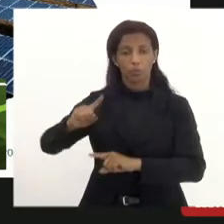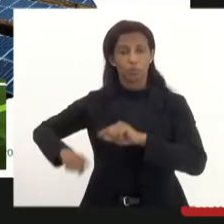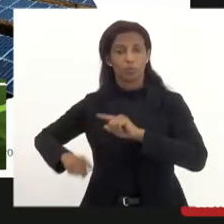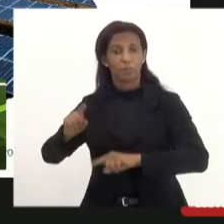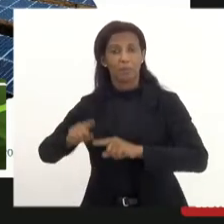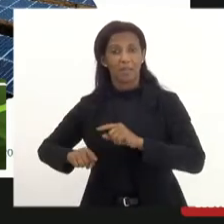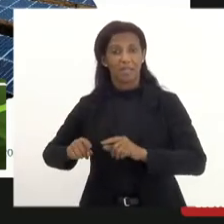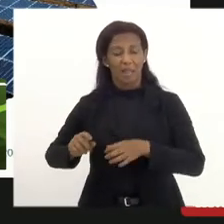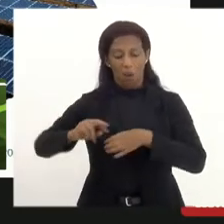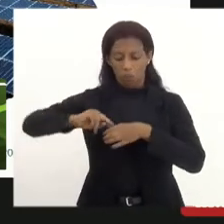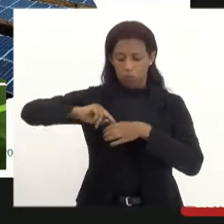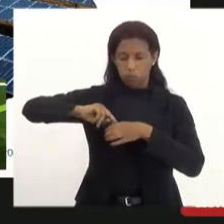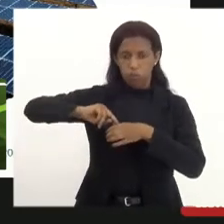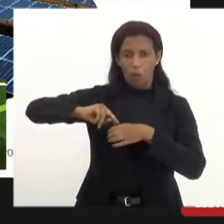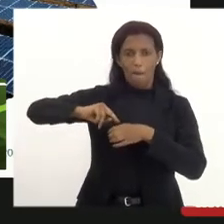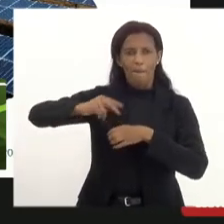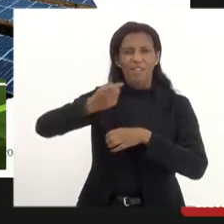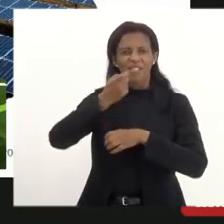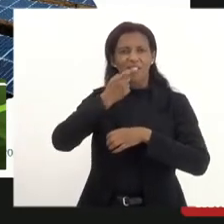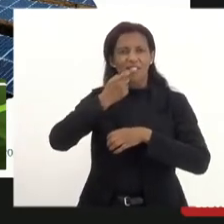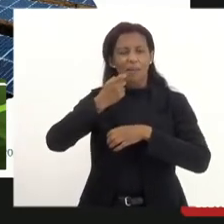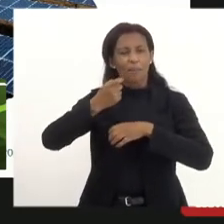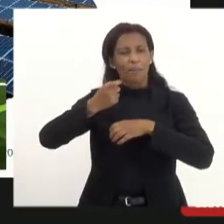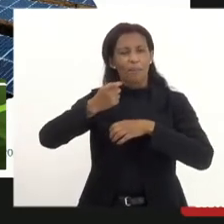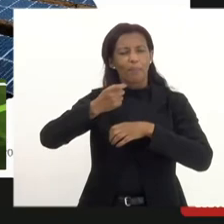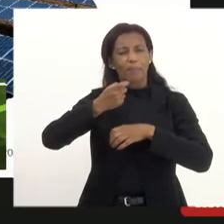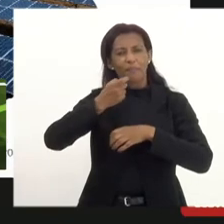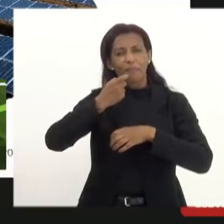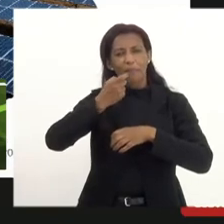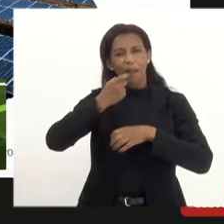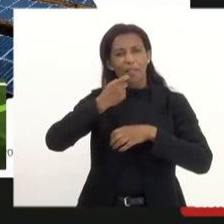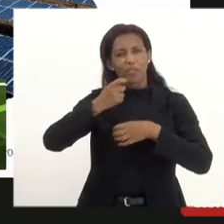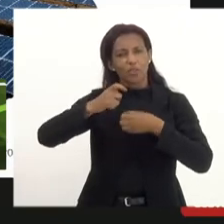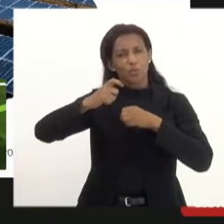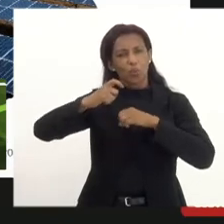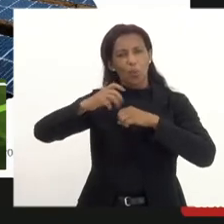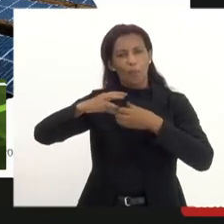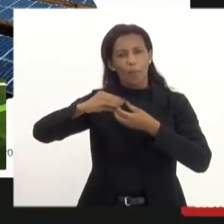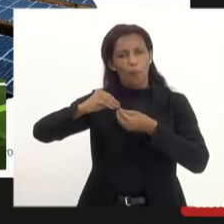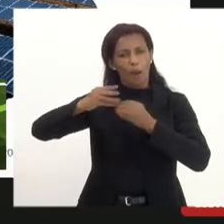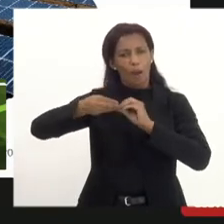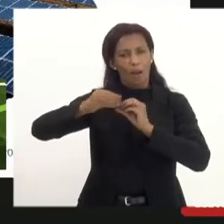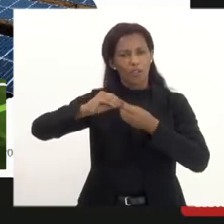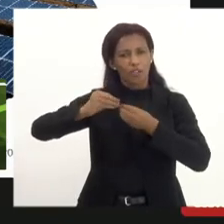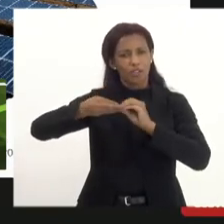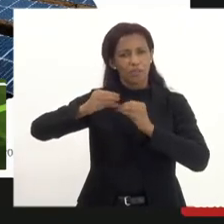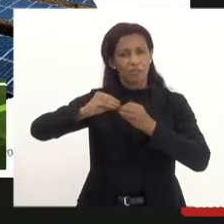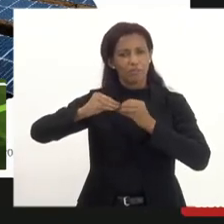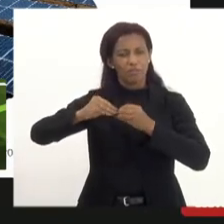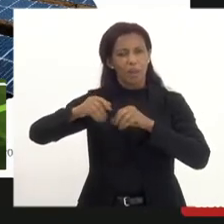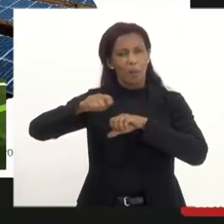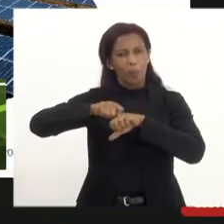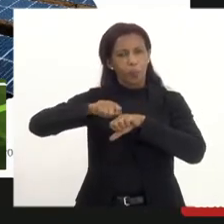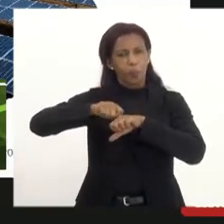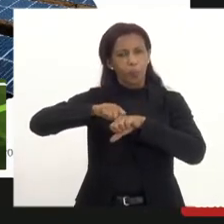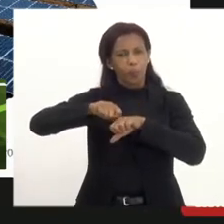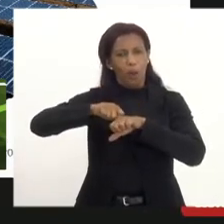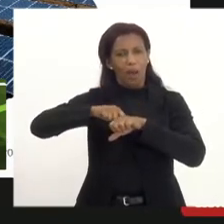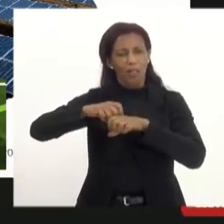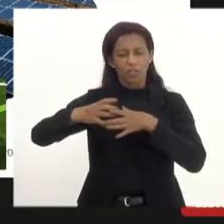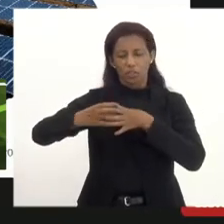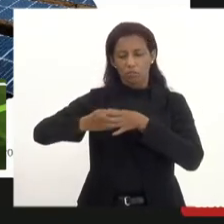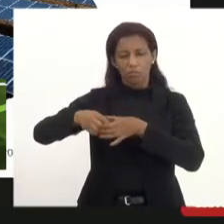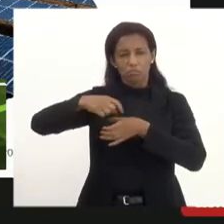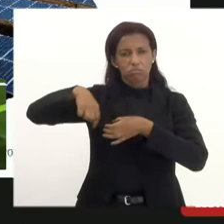material, peças de borracha para a indústria automobilística. Hoje seria o carro-chefe de produção